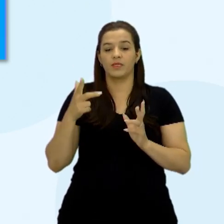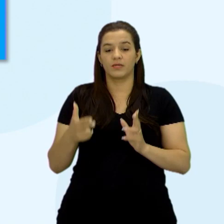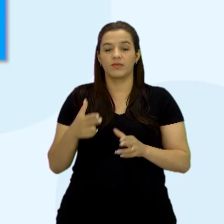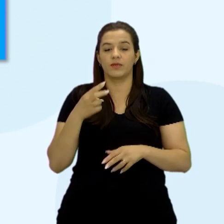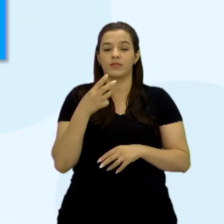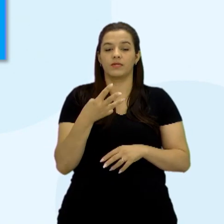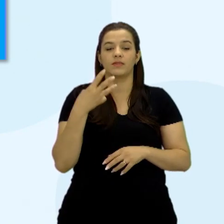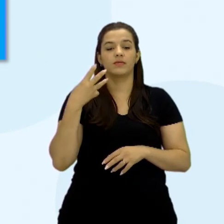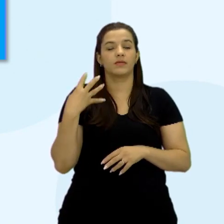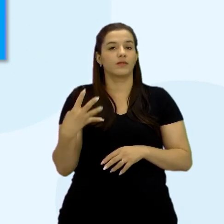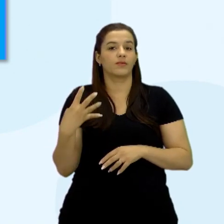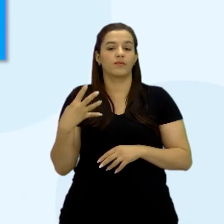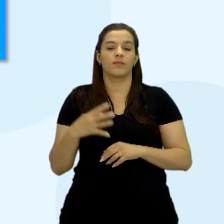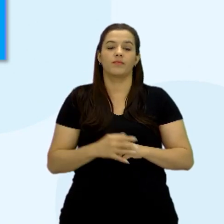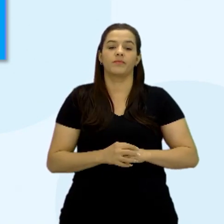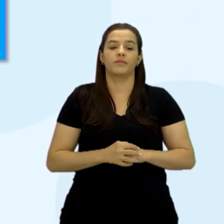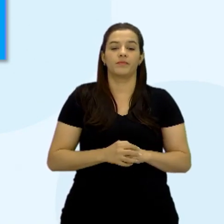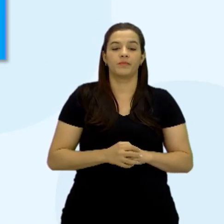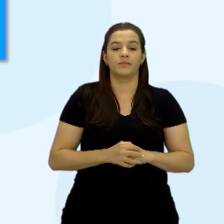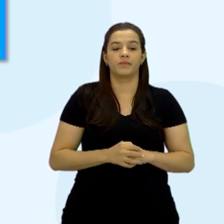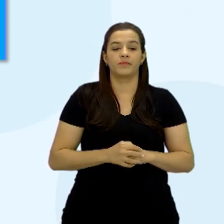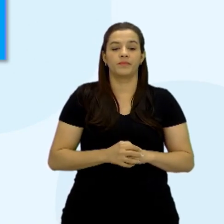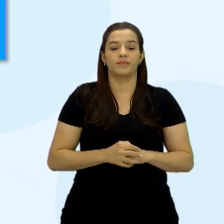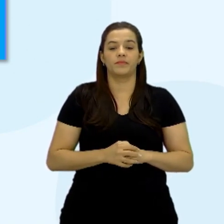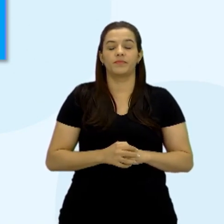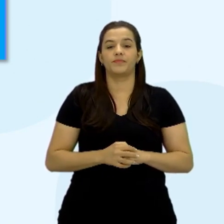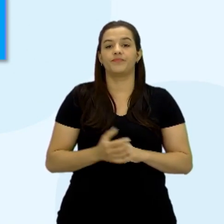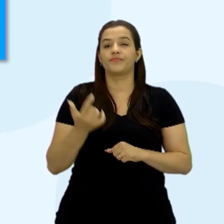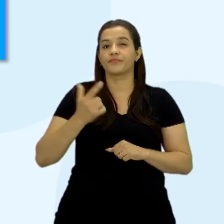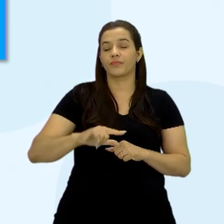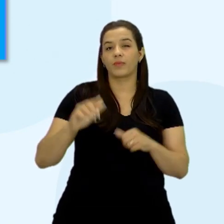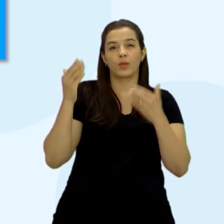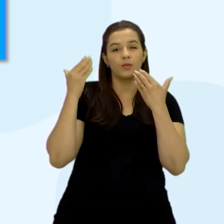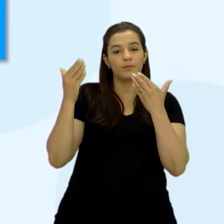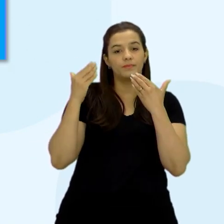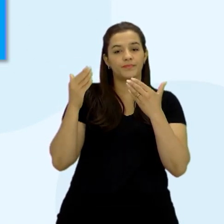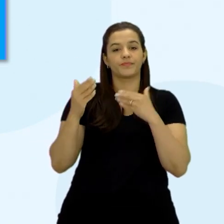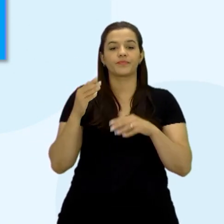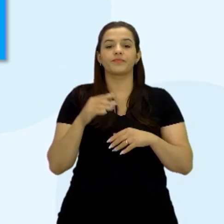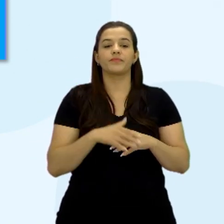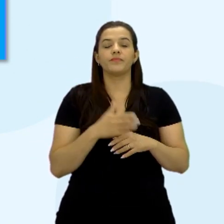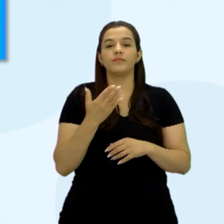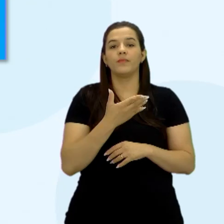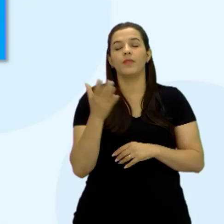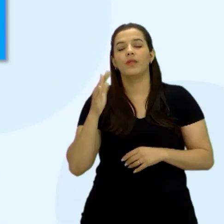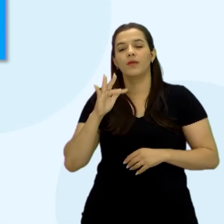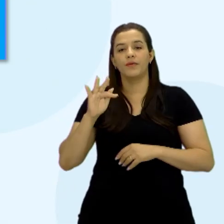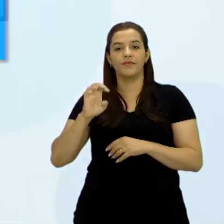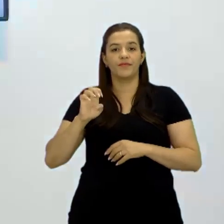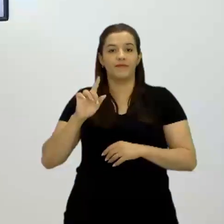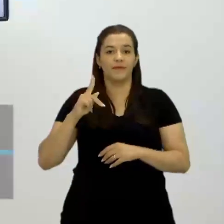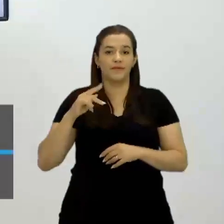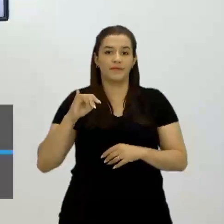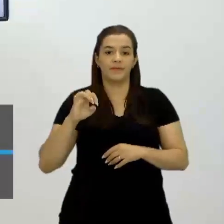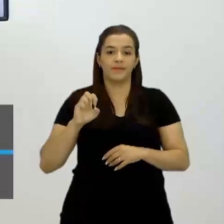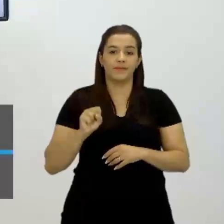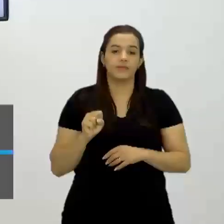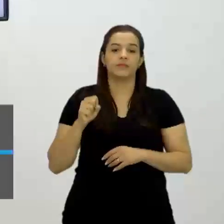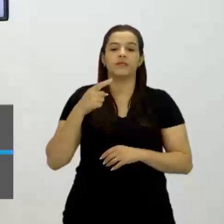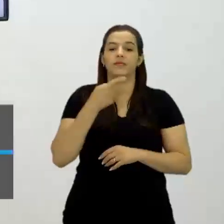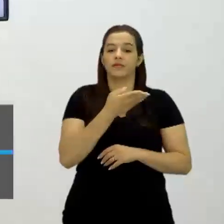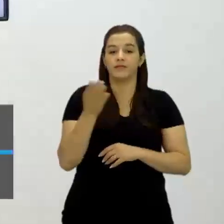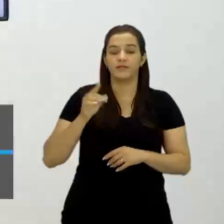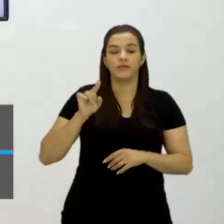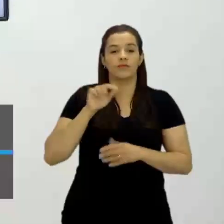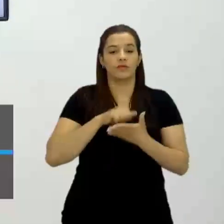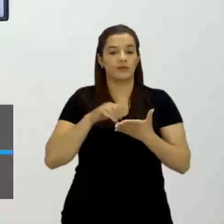a 34. E aí, entrando na dúvida do Felps, no direct do Instagram, eu vou usar esse exercício